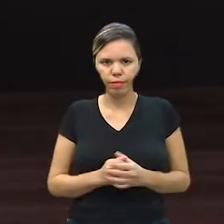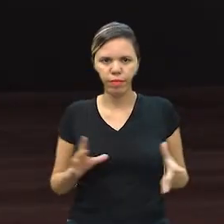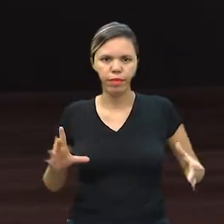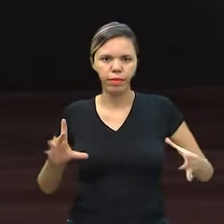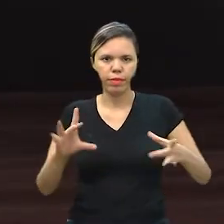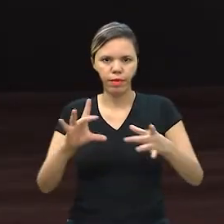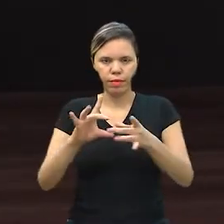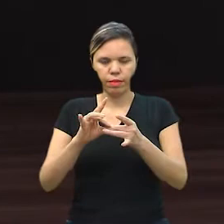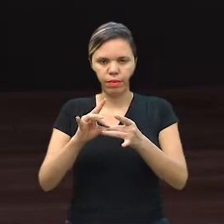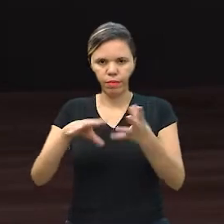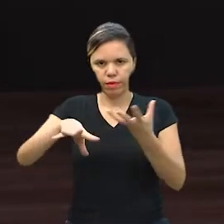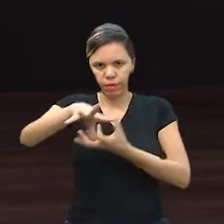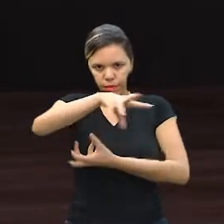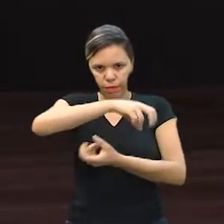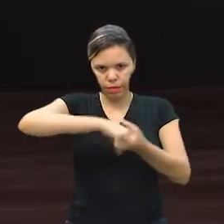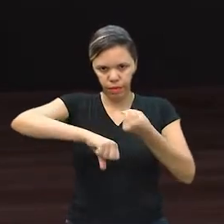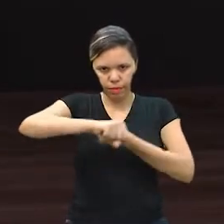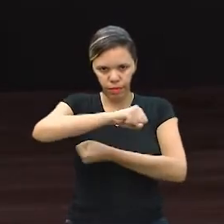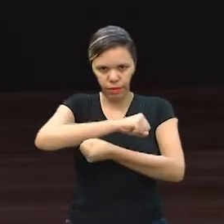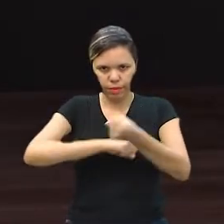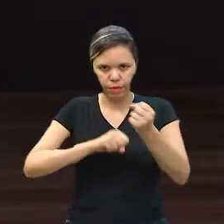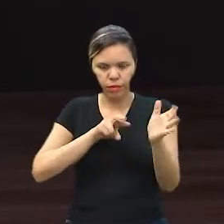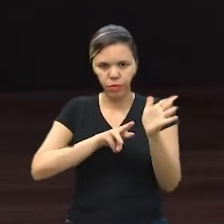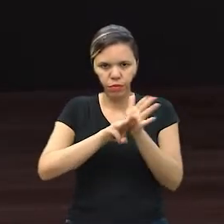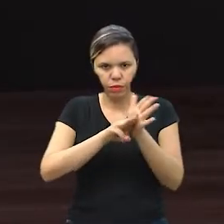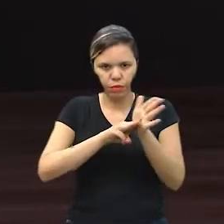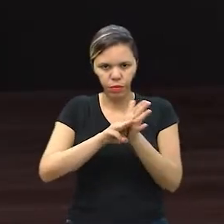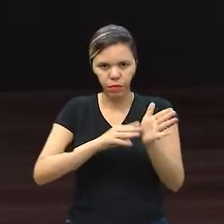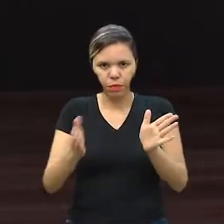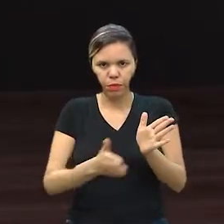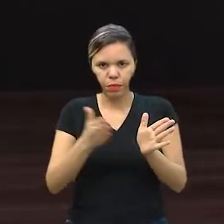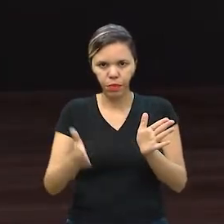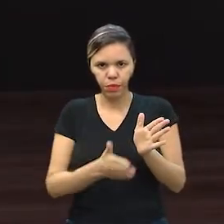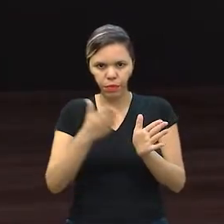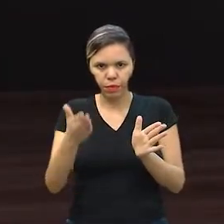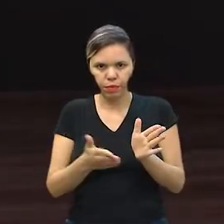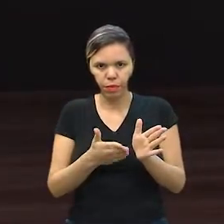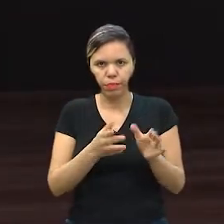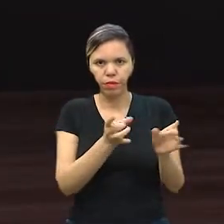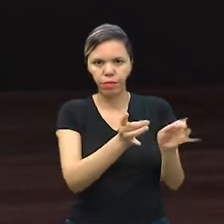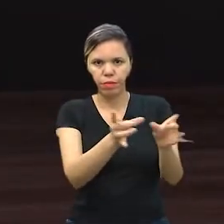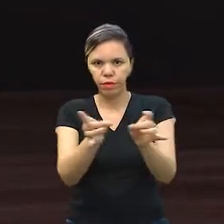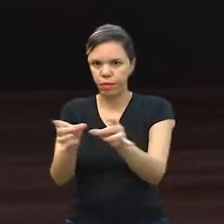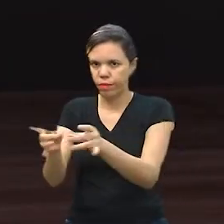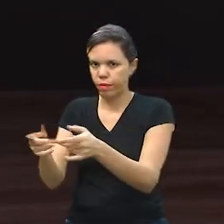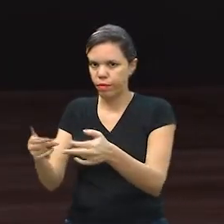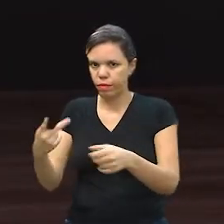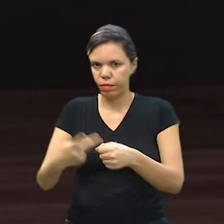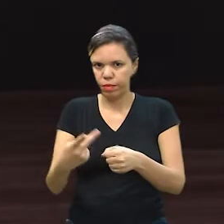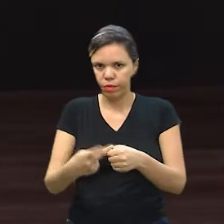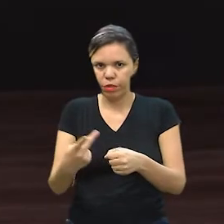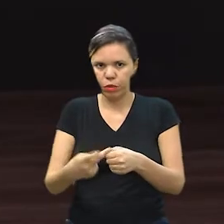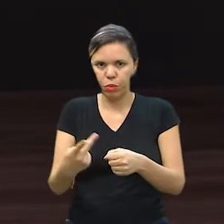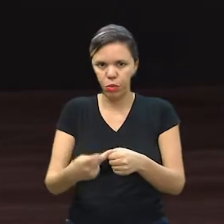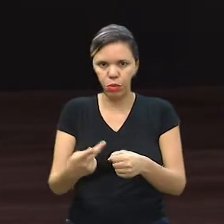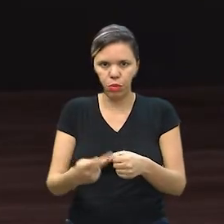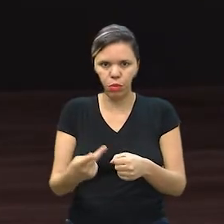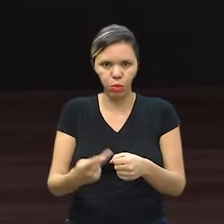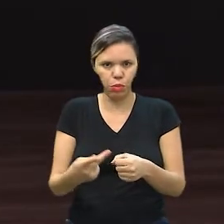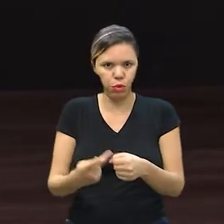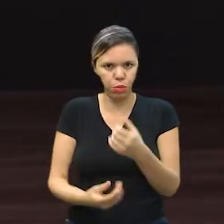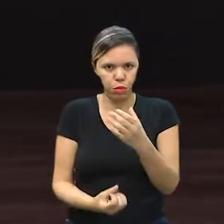Olá! Unir a sustentabilidade com o método de produção e comercialização dos